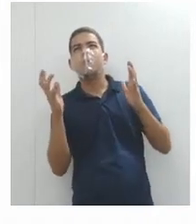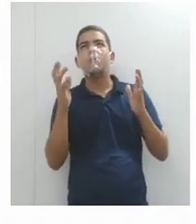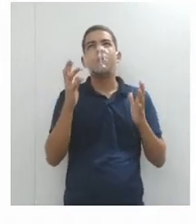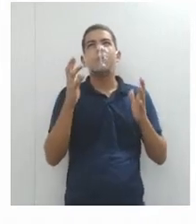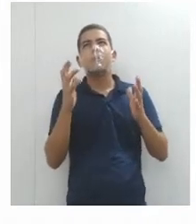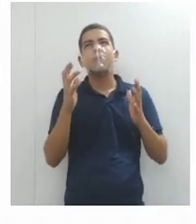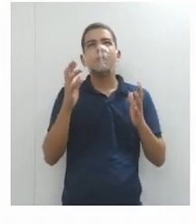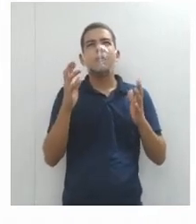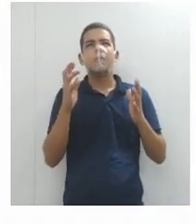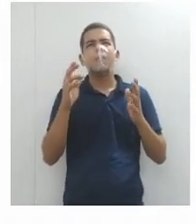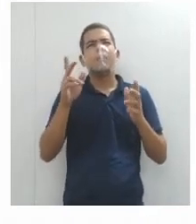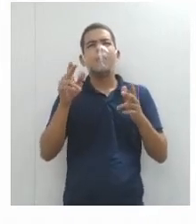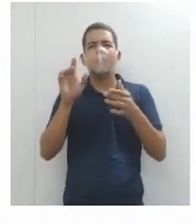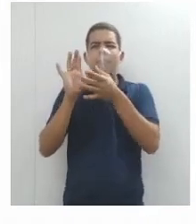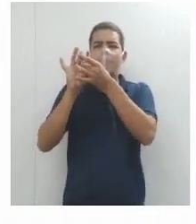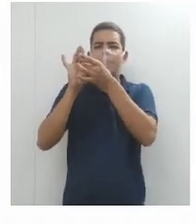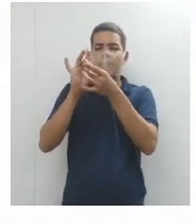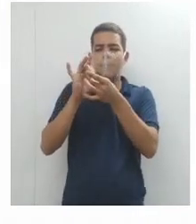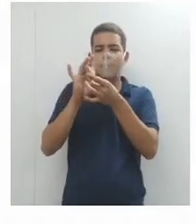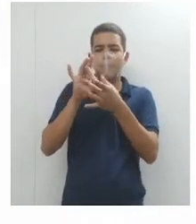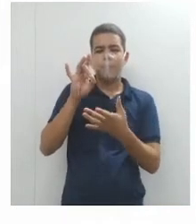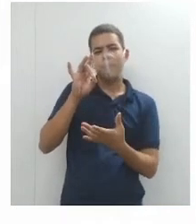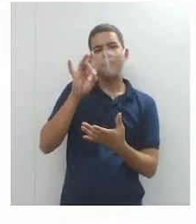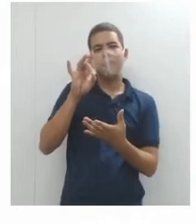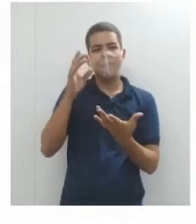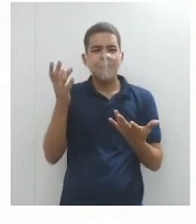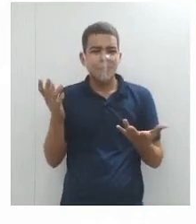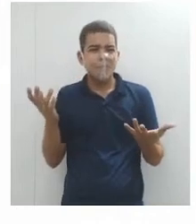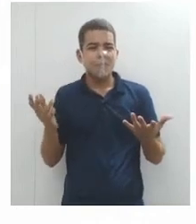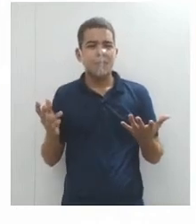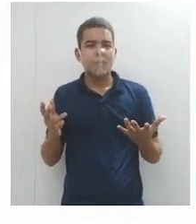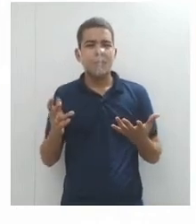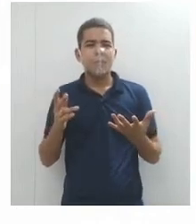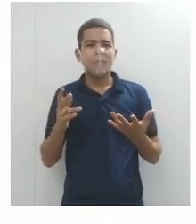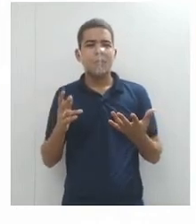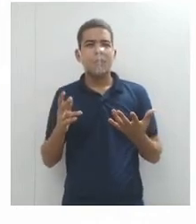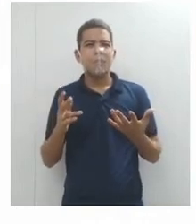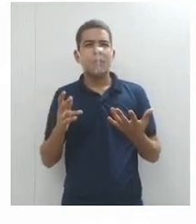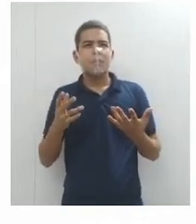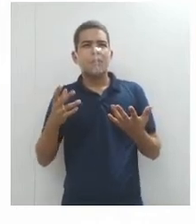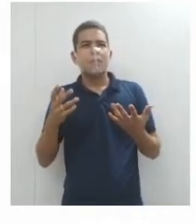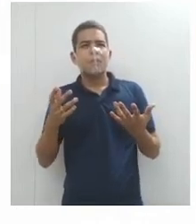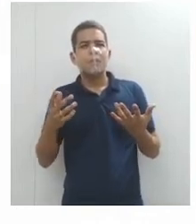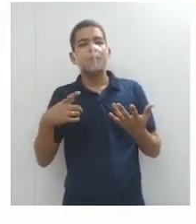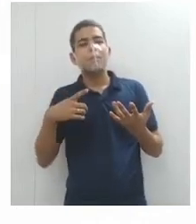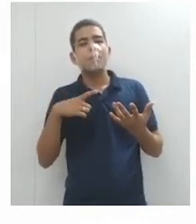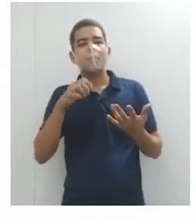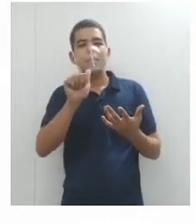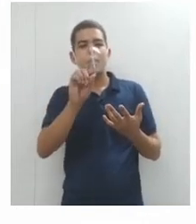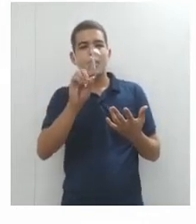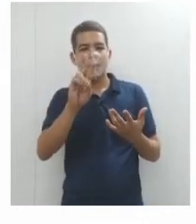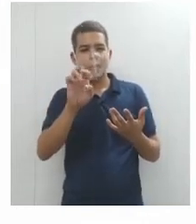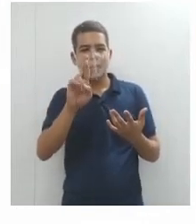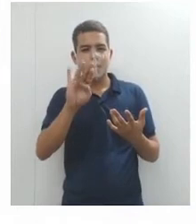mas prejudica um pouco, sim. Então, os advérbios,